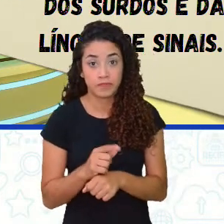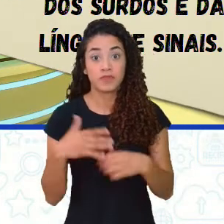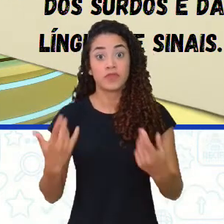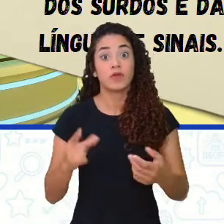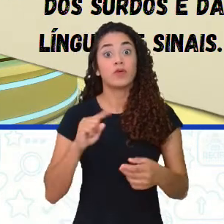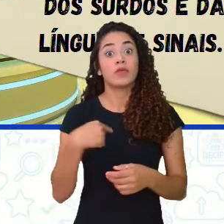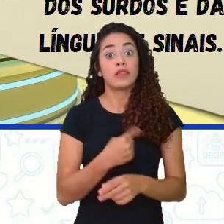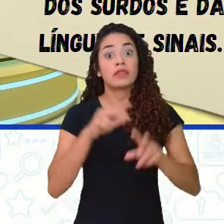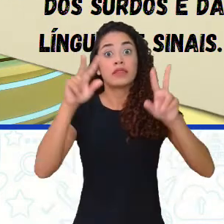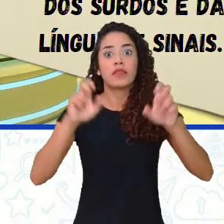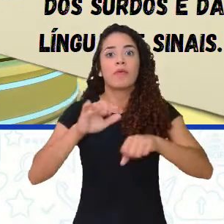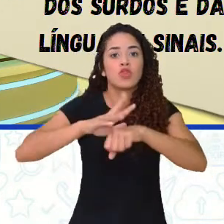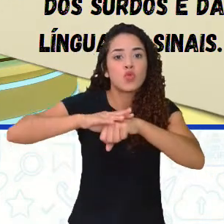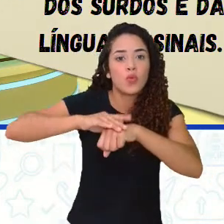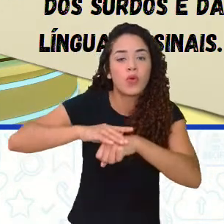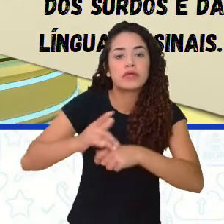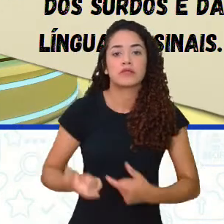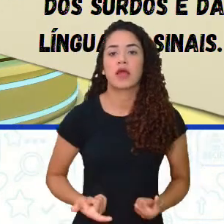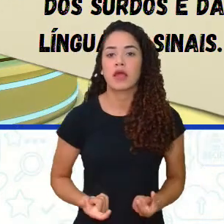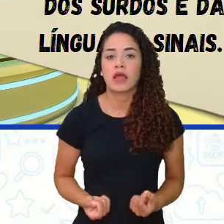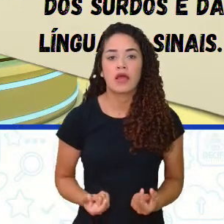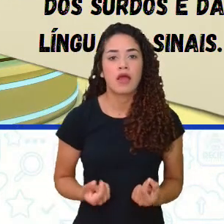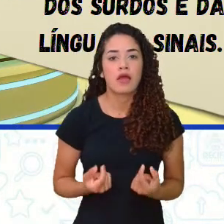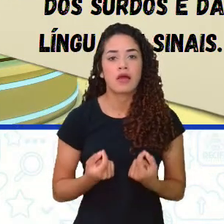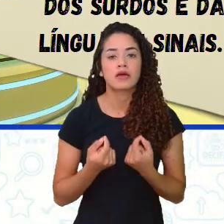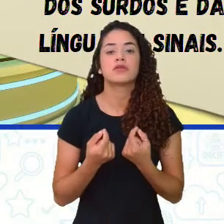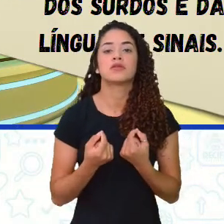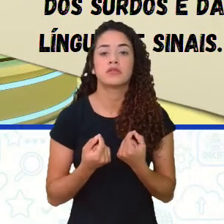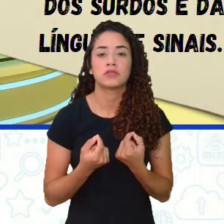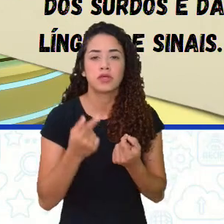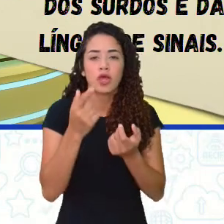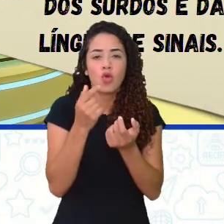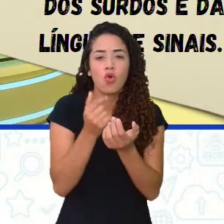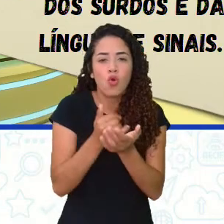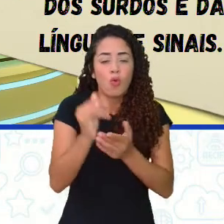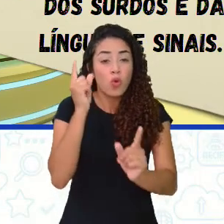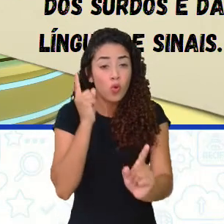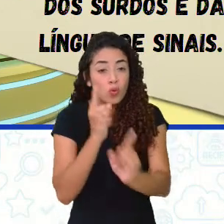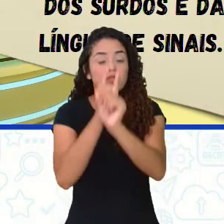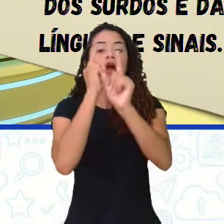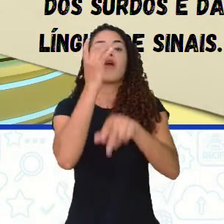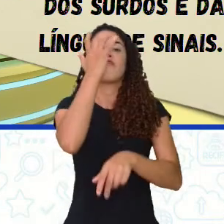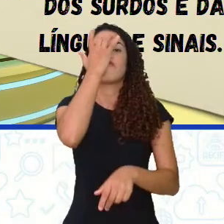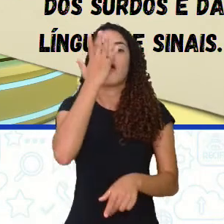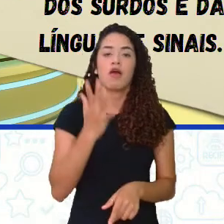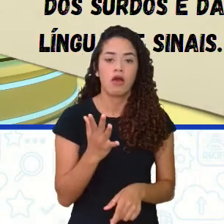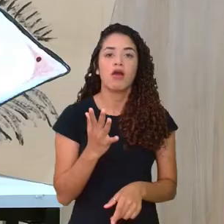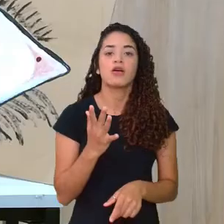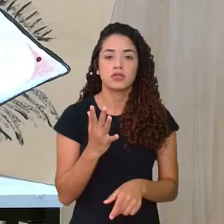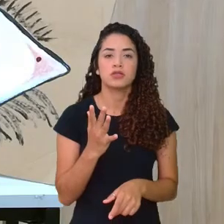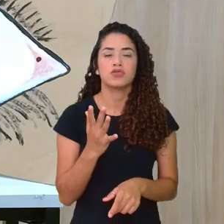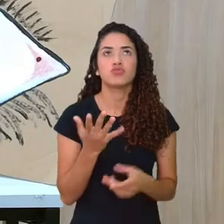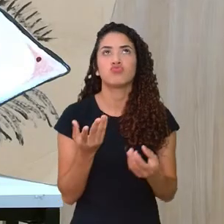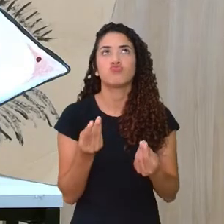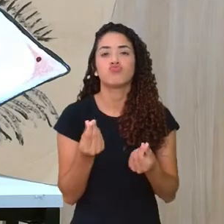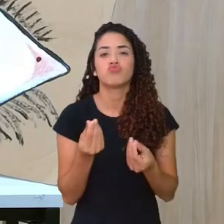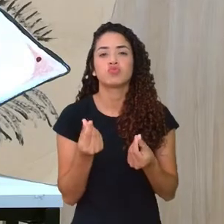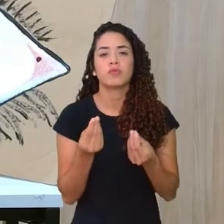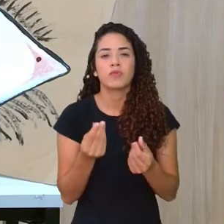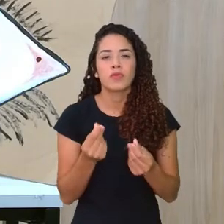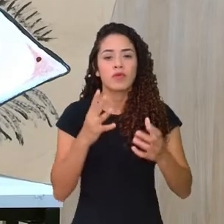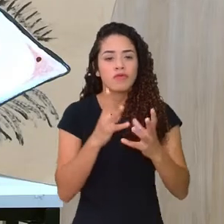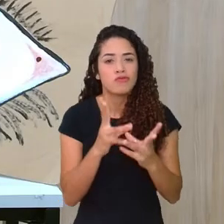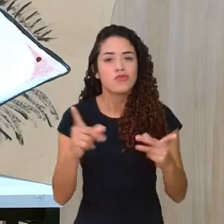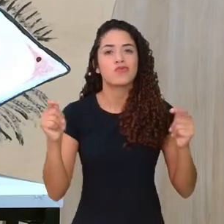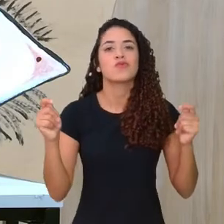aí de qualquer doença, e o câncer também, diagnosticado no início, fica bem mais fácil de, vamos dizer assim, de ser